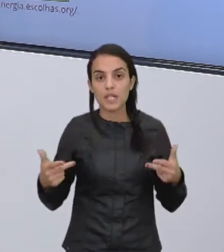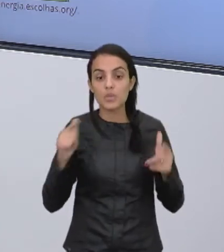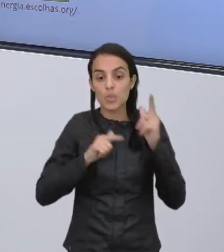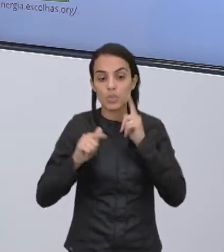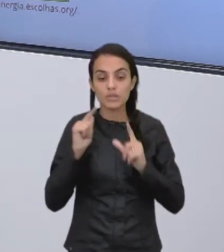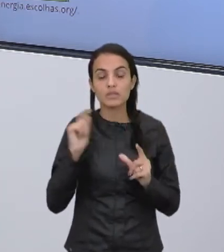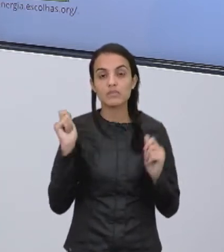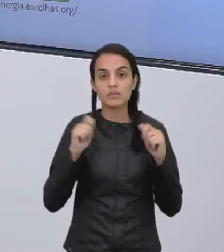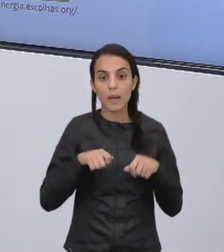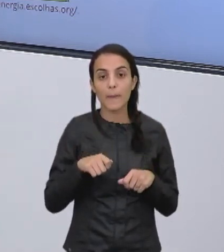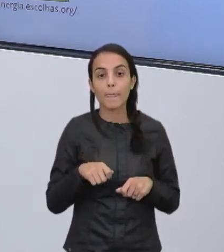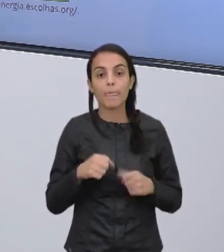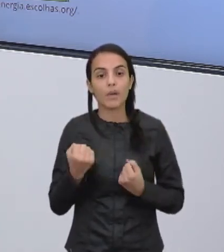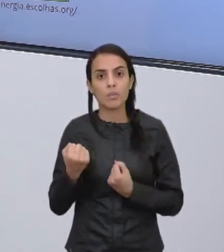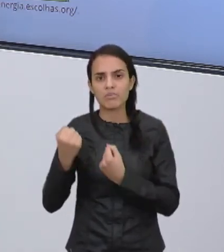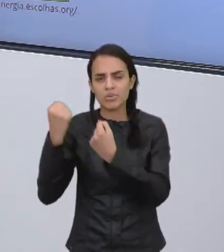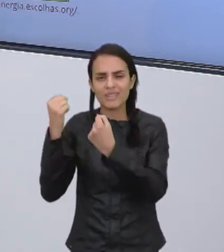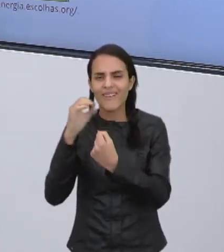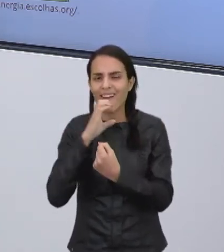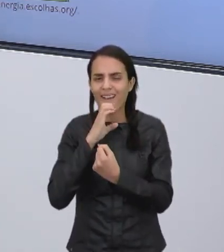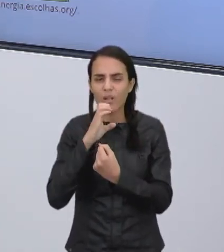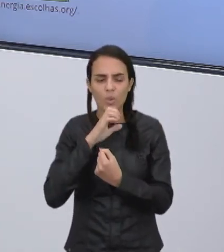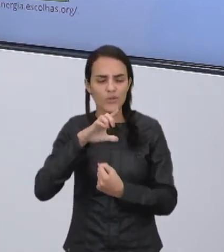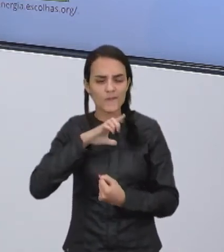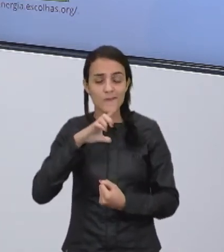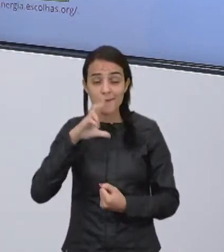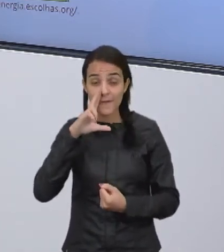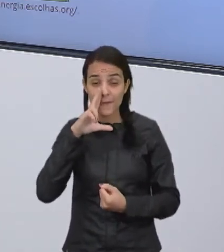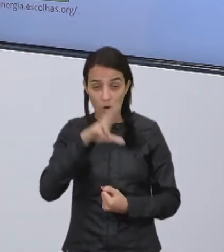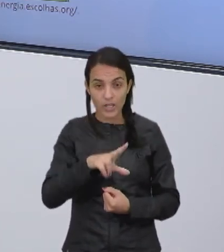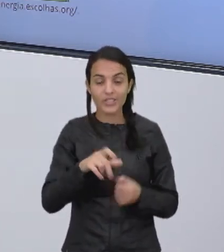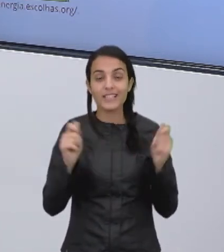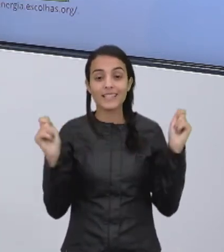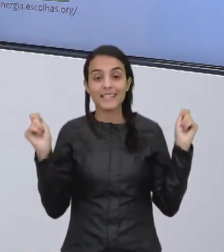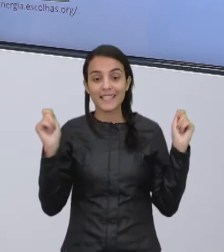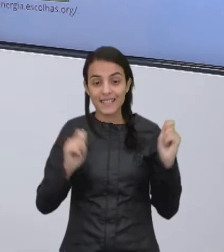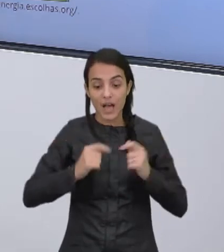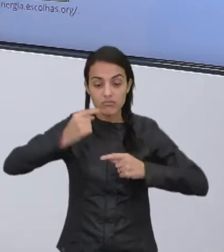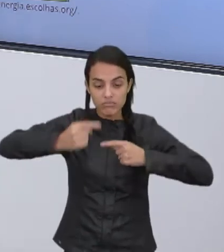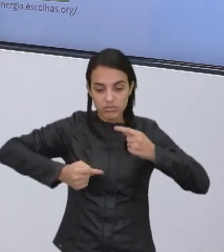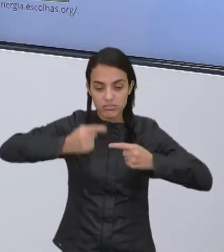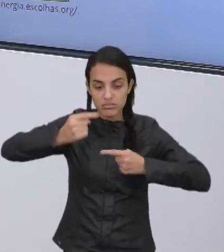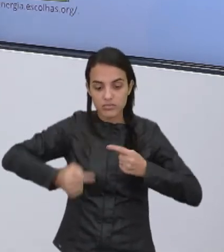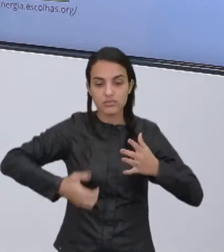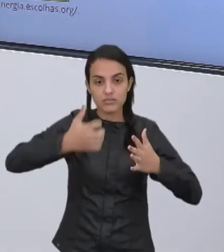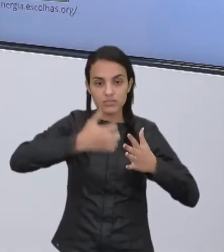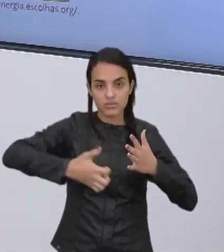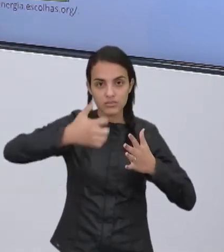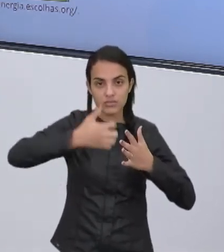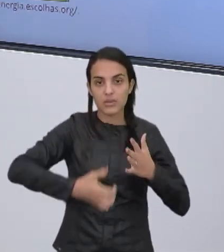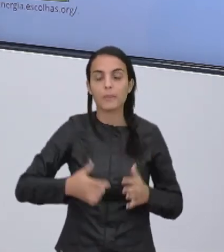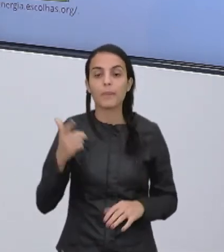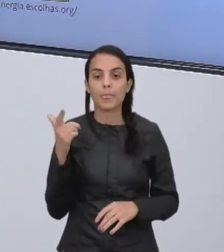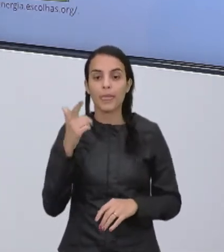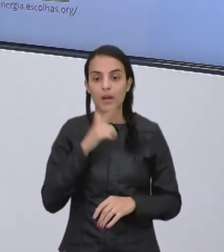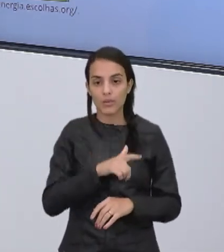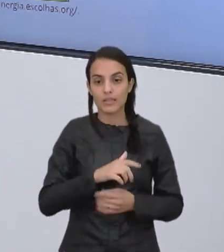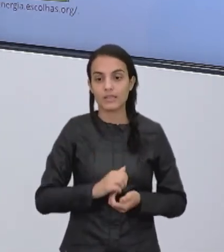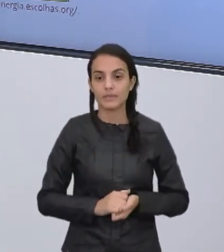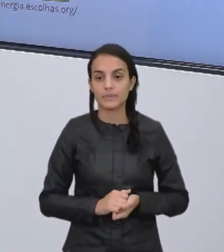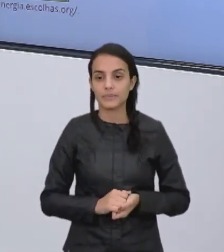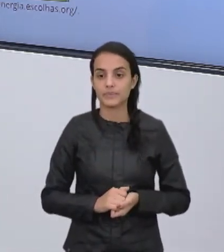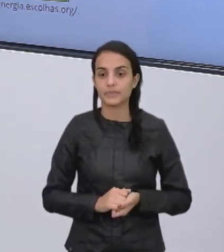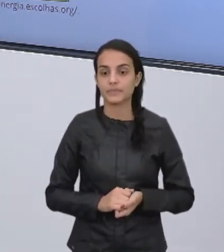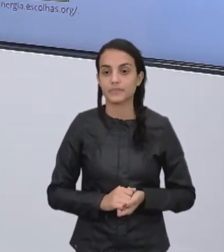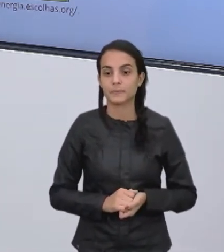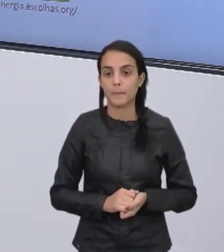né, um poder calorífico, a gente diz, suficiente para fazer girar turbinas onde tem gerador. Então, funciona desse jeito,